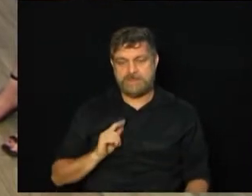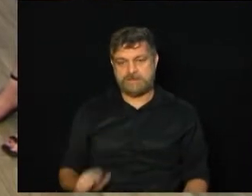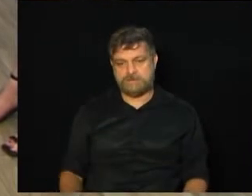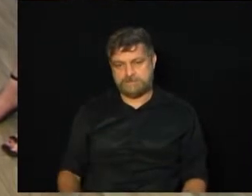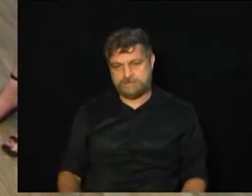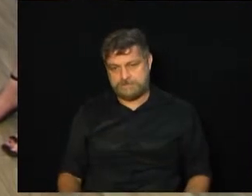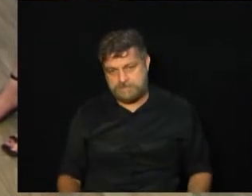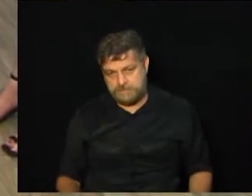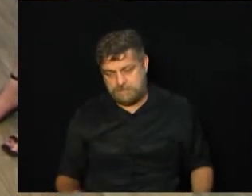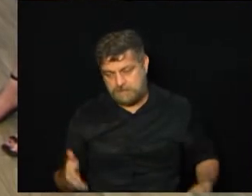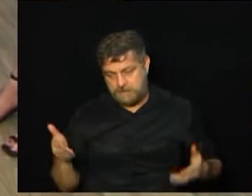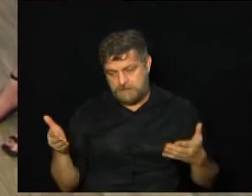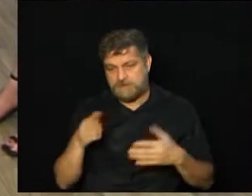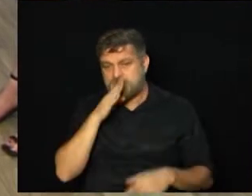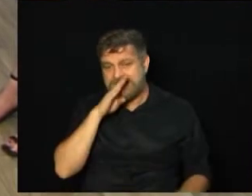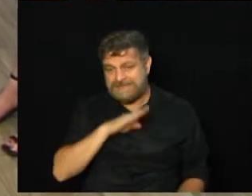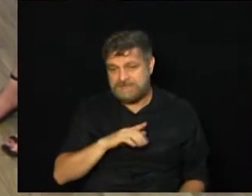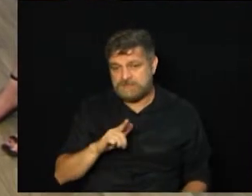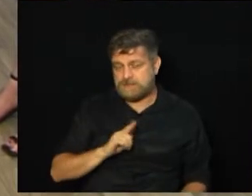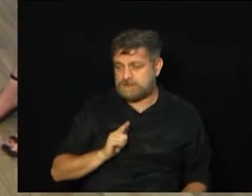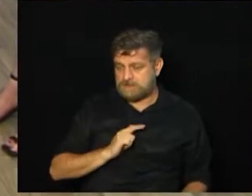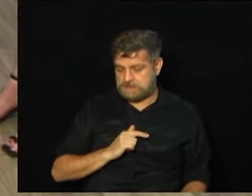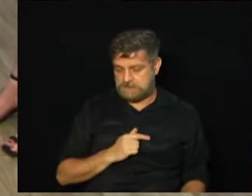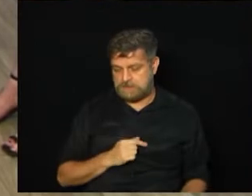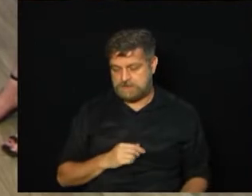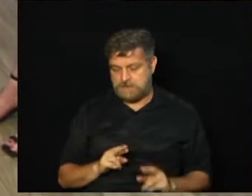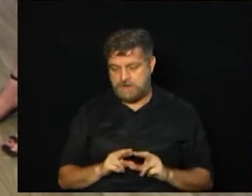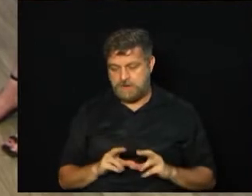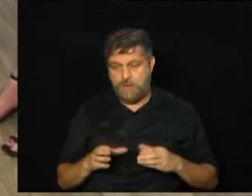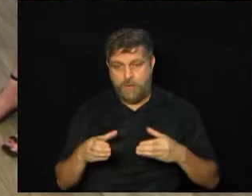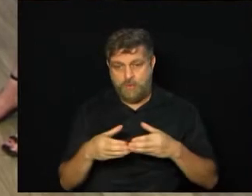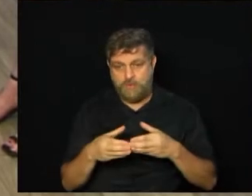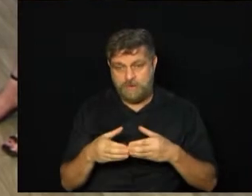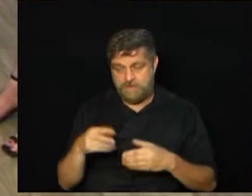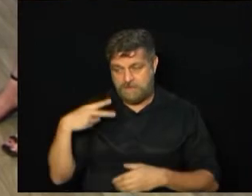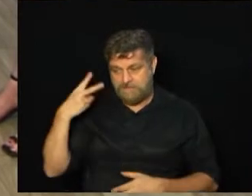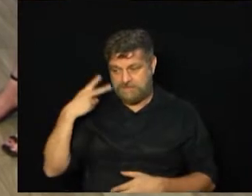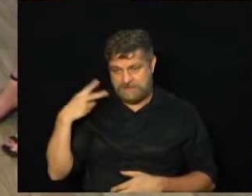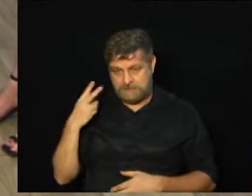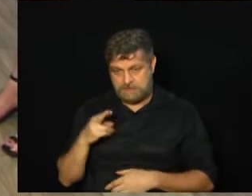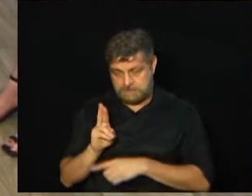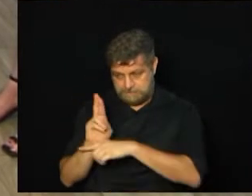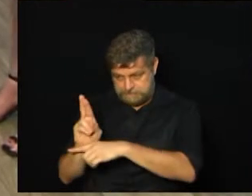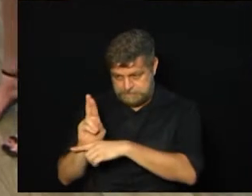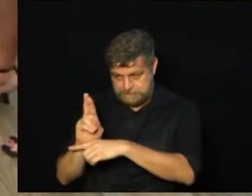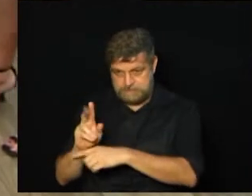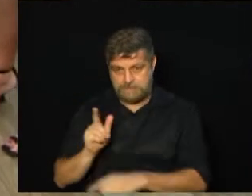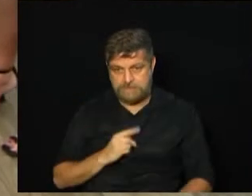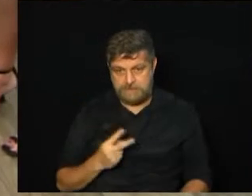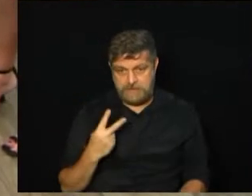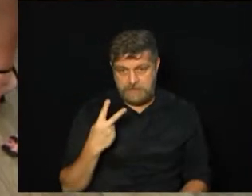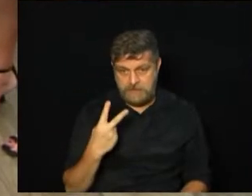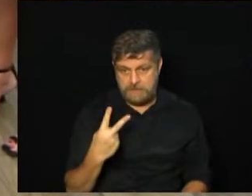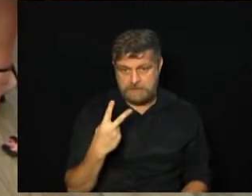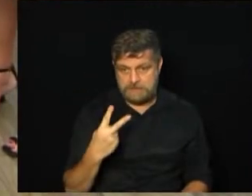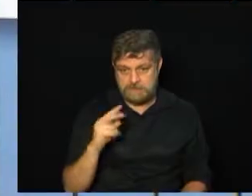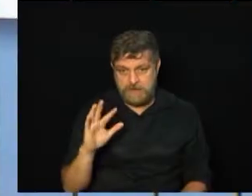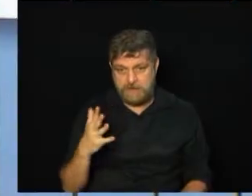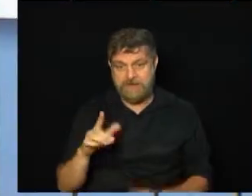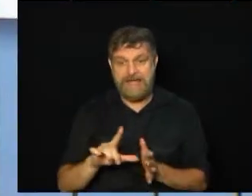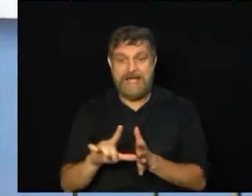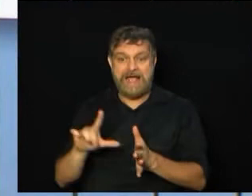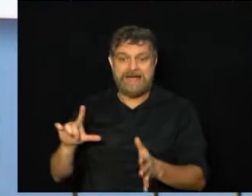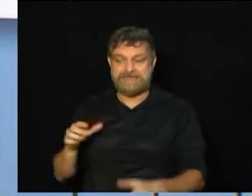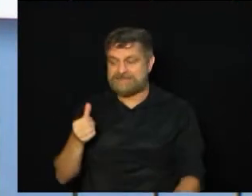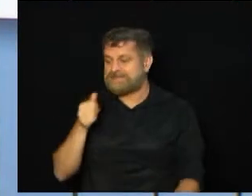ordinária, Mirna Abreu, hoje à tarde a gente tem uma reunião de uma frente parlamentar. Hoje nós temos, então, 2 eventos antes das